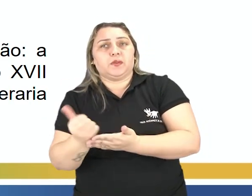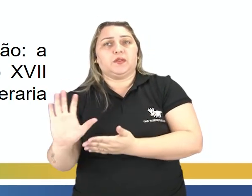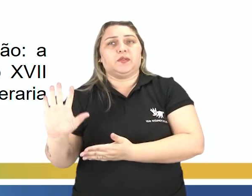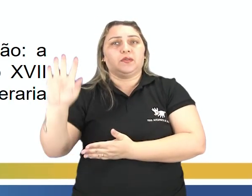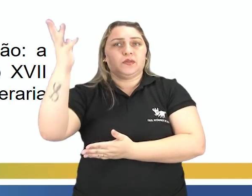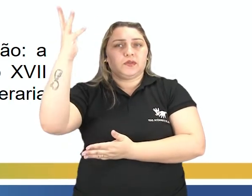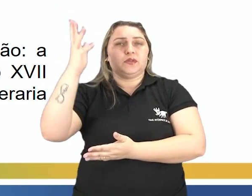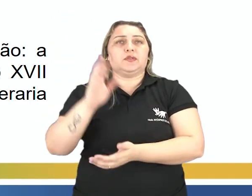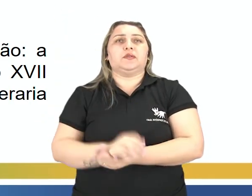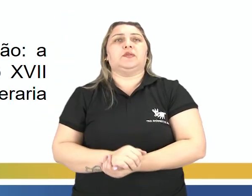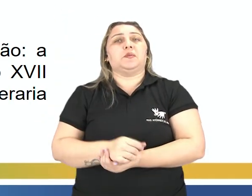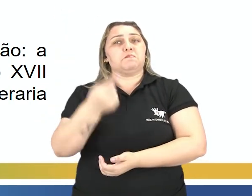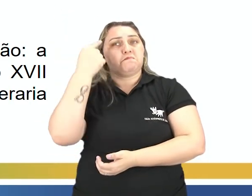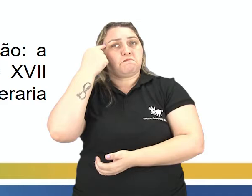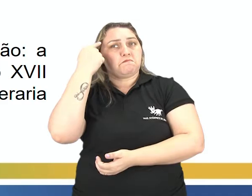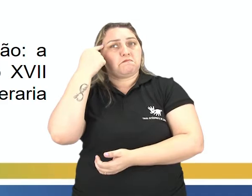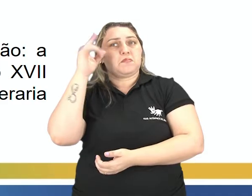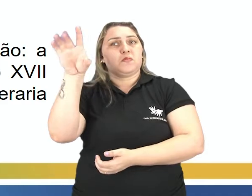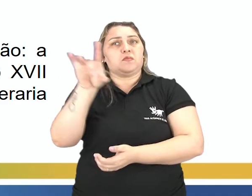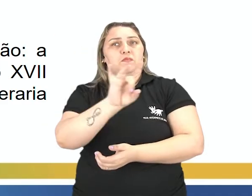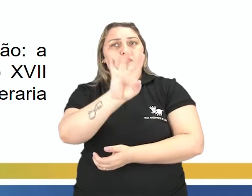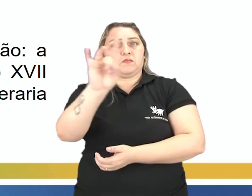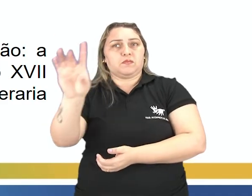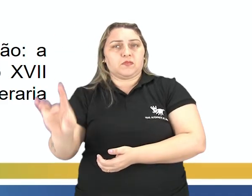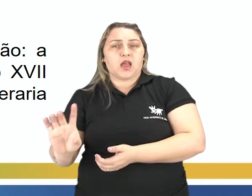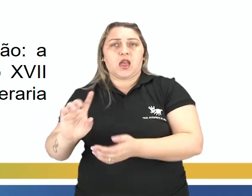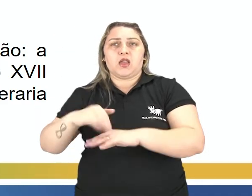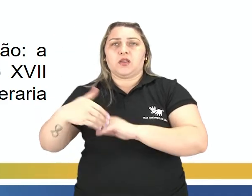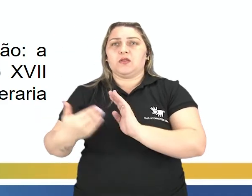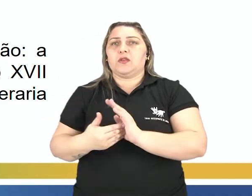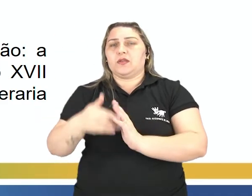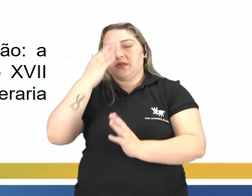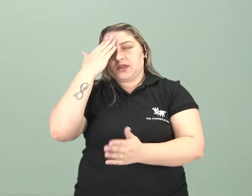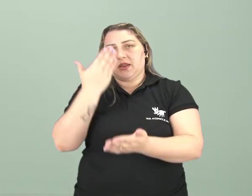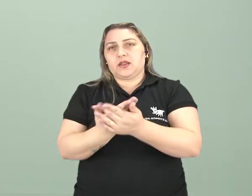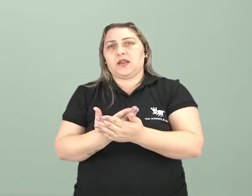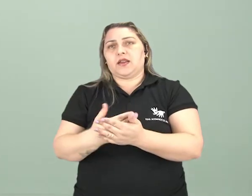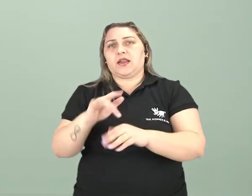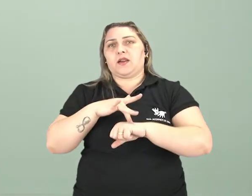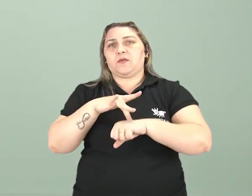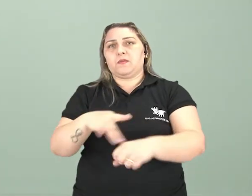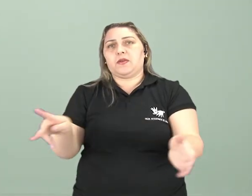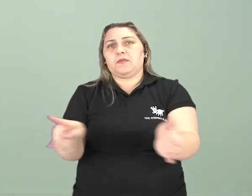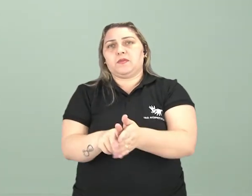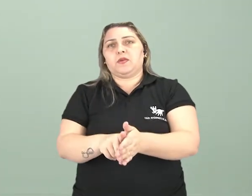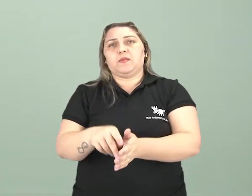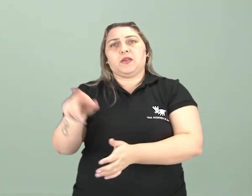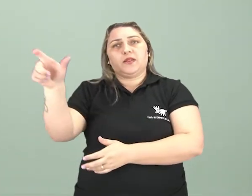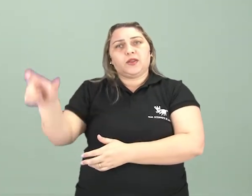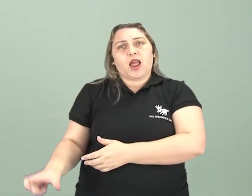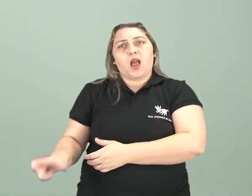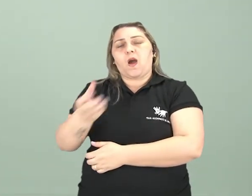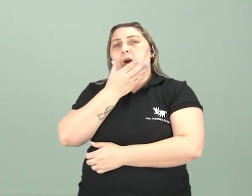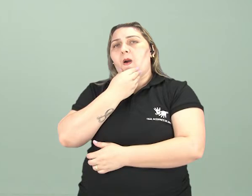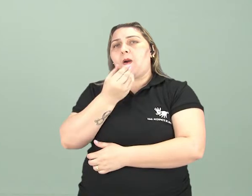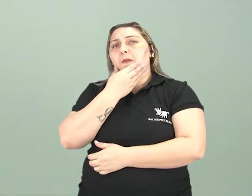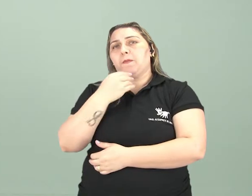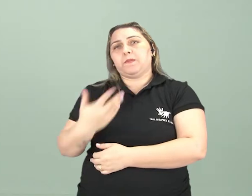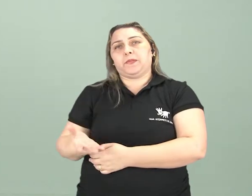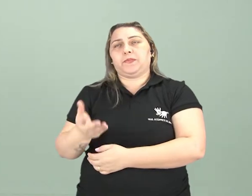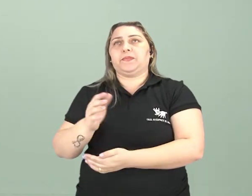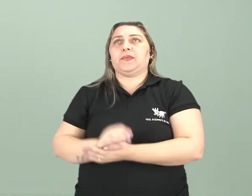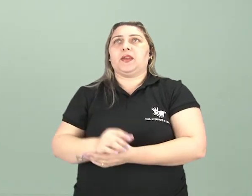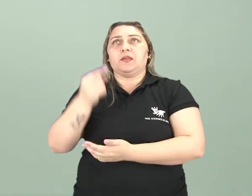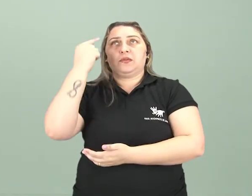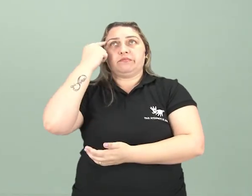envolvidos. Então, tudo isso são ações que aconteceram, inclusive os pensamentos de cada um, né? Todo mundo acreditava que